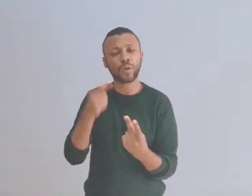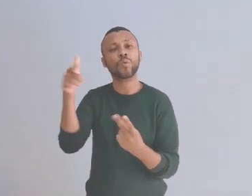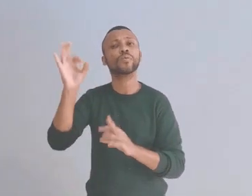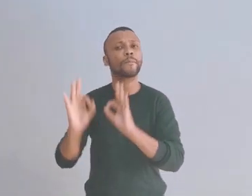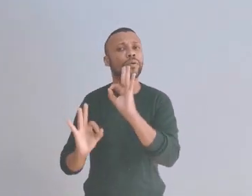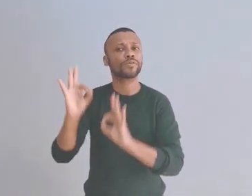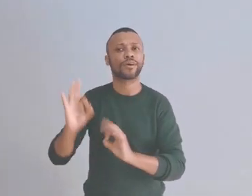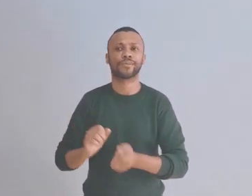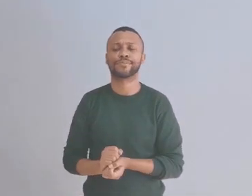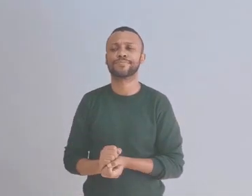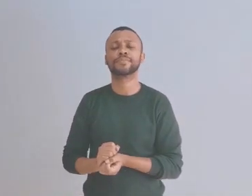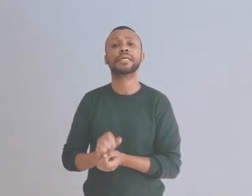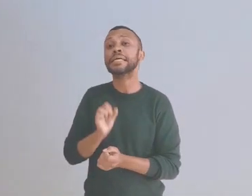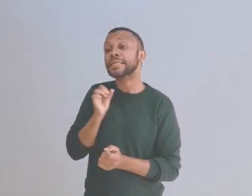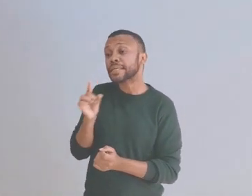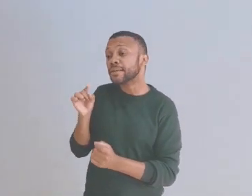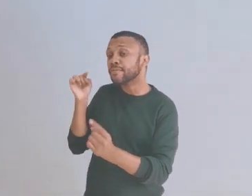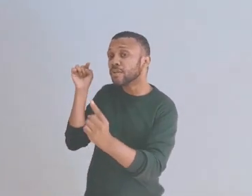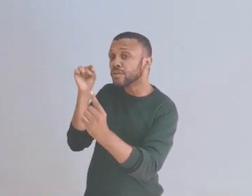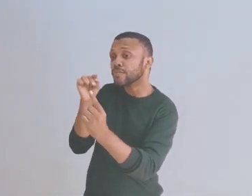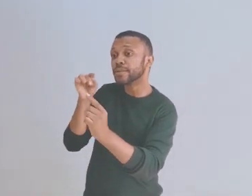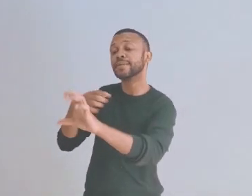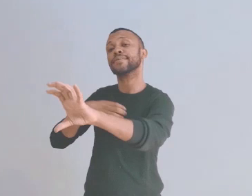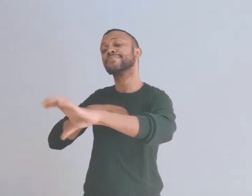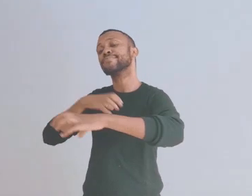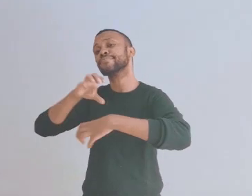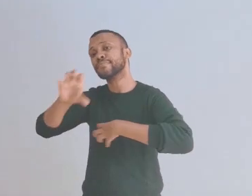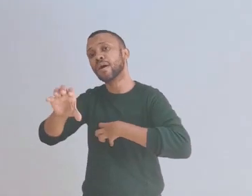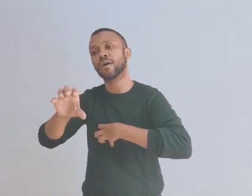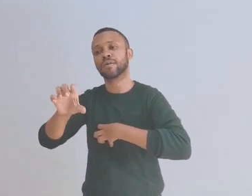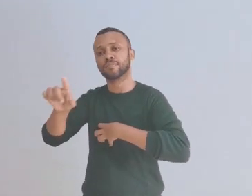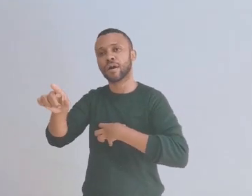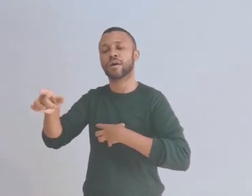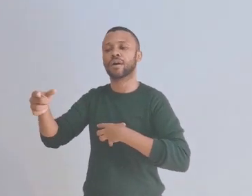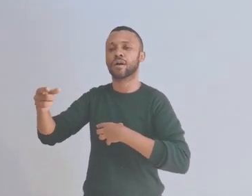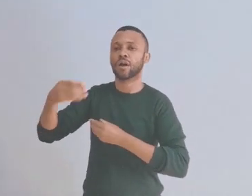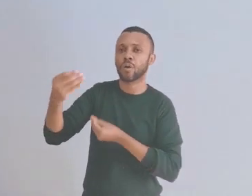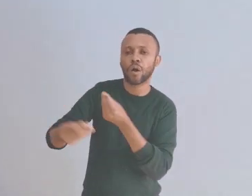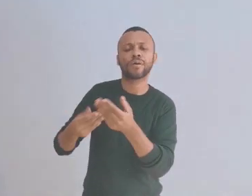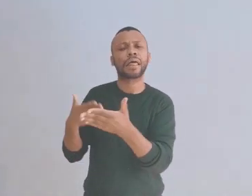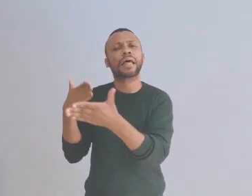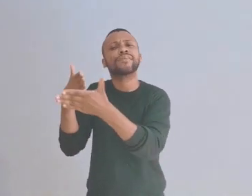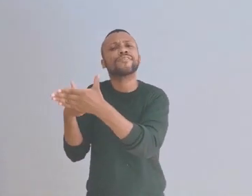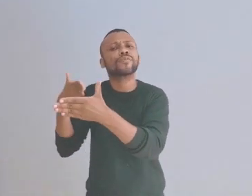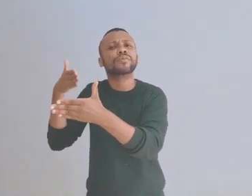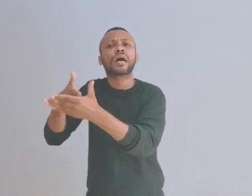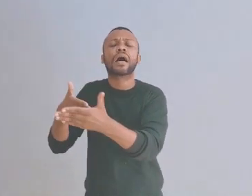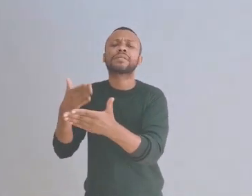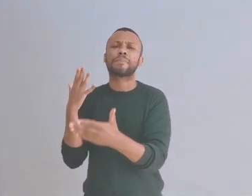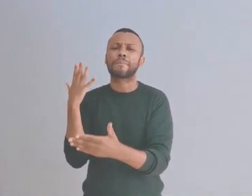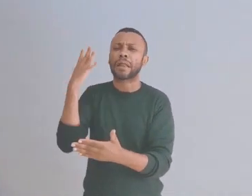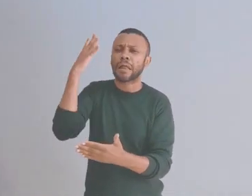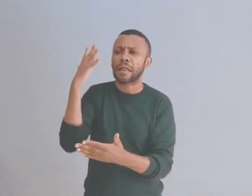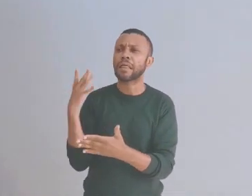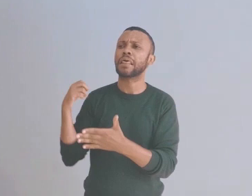do outro para ver as dificuldades e as lutas que as pessoas se passam. Sim. Porque lá eu sou um